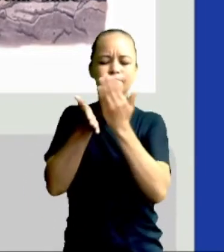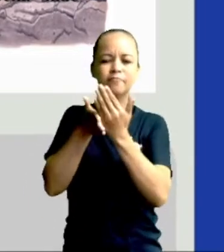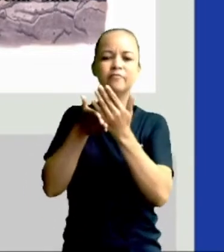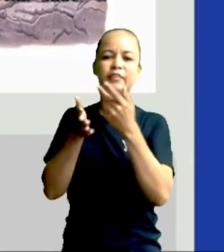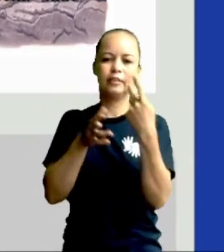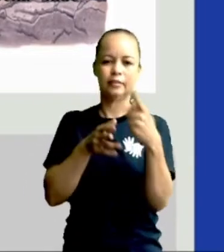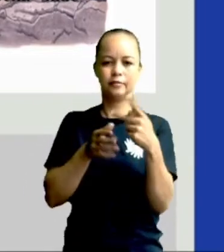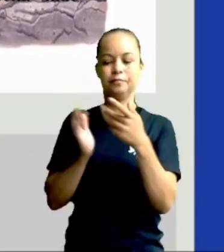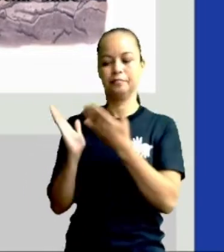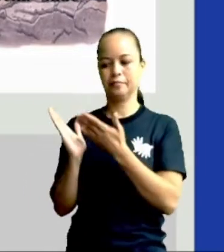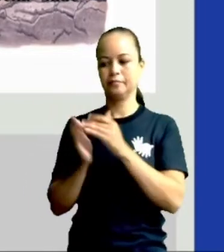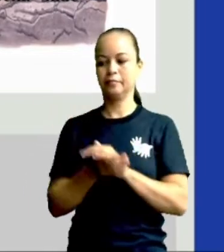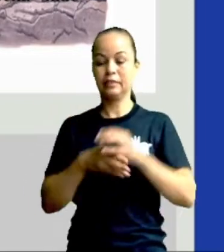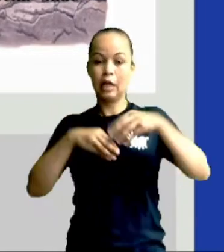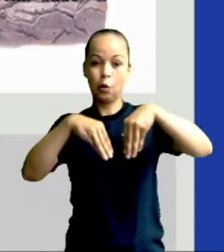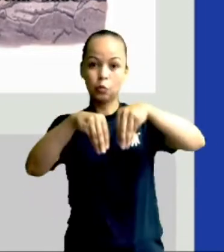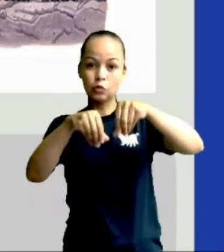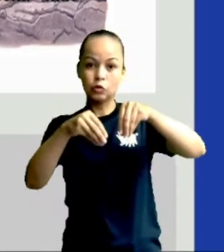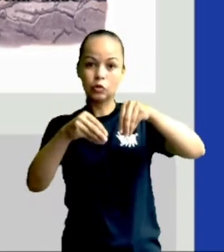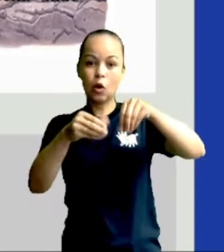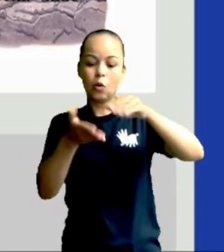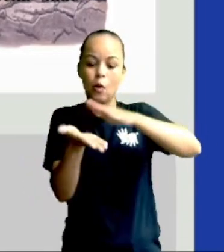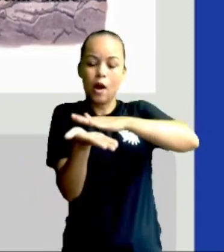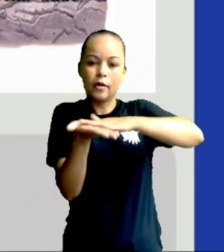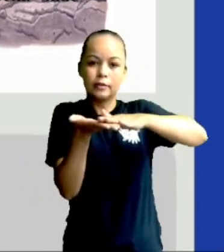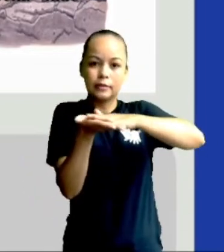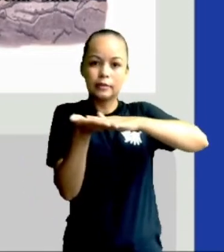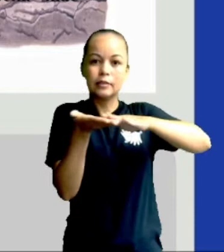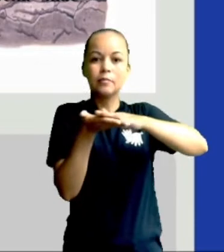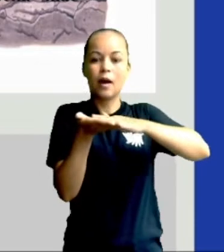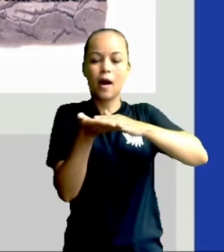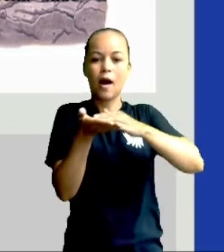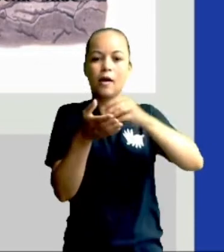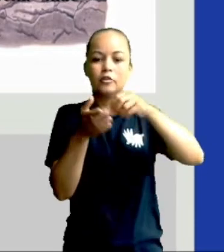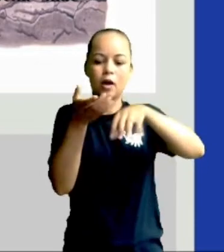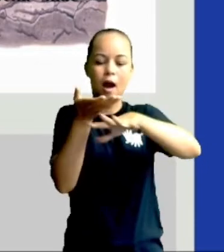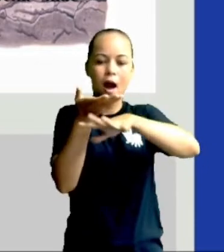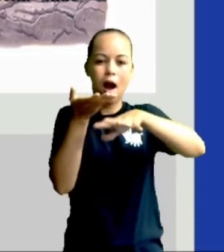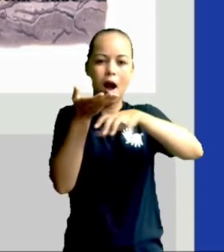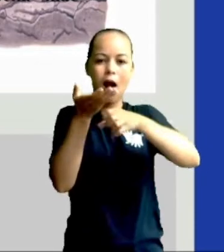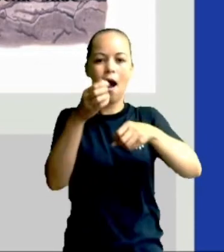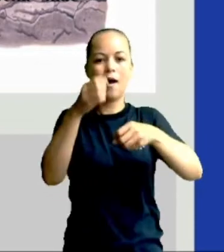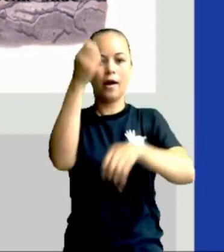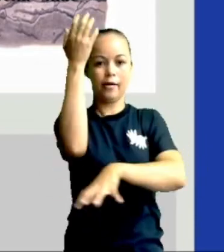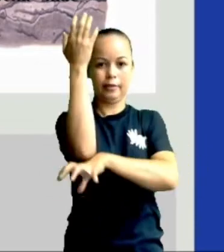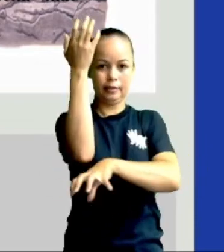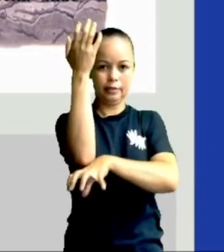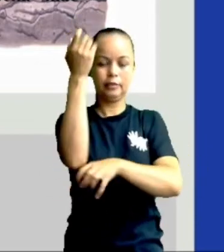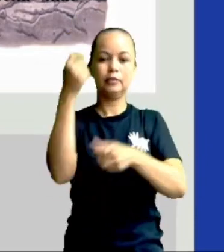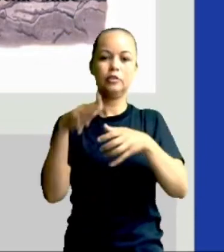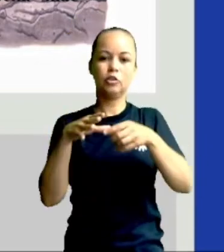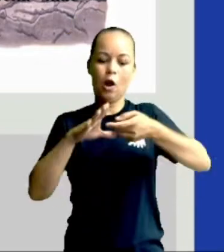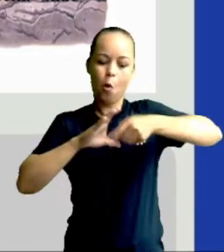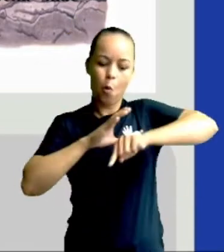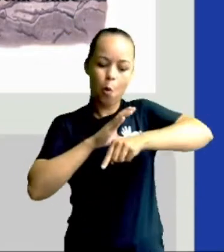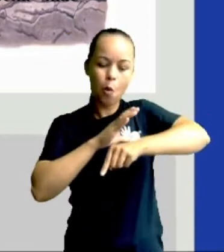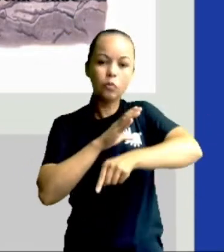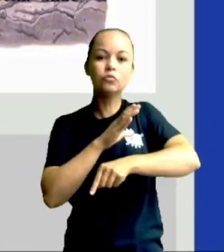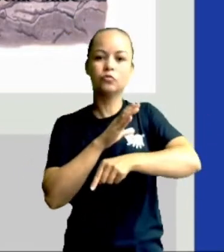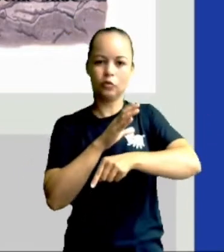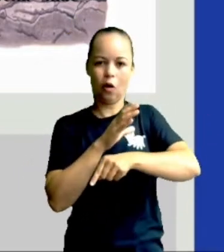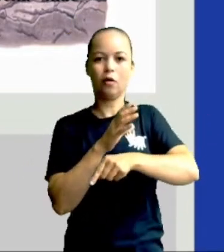jeitinho aí, ó. O solo, que é onde ficam as raízes lá das plantas. O subsolo, que é uma parte